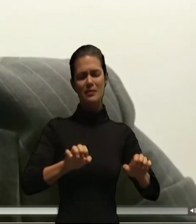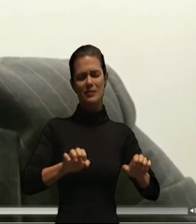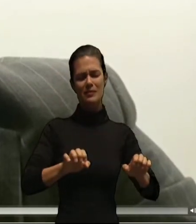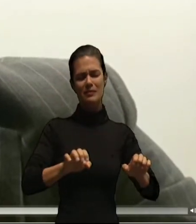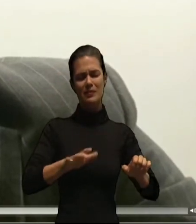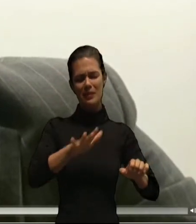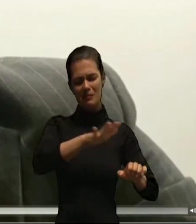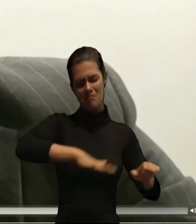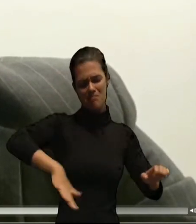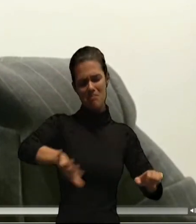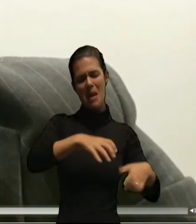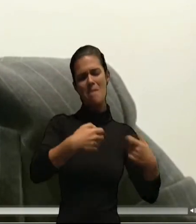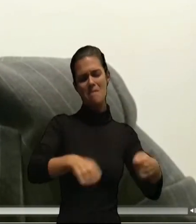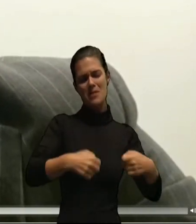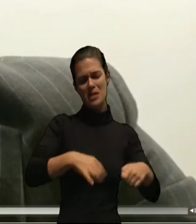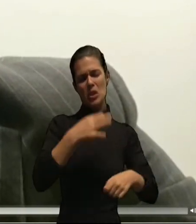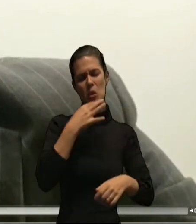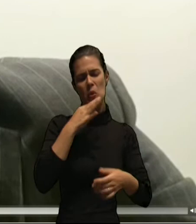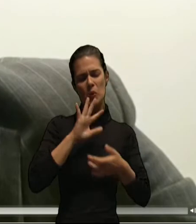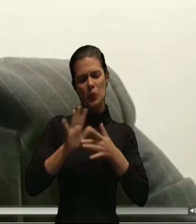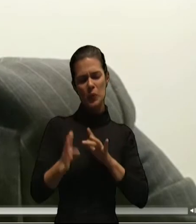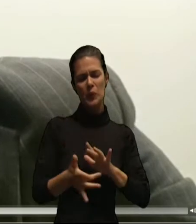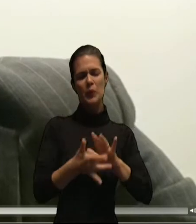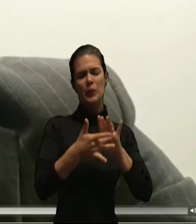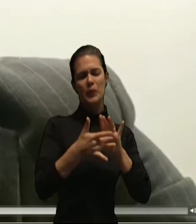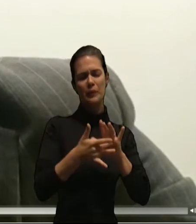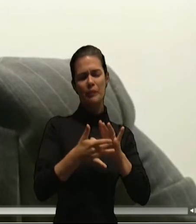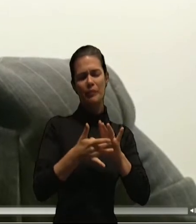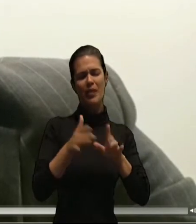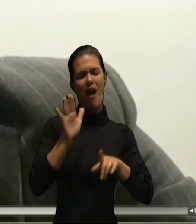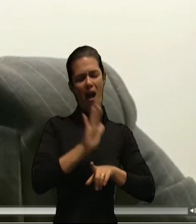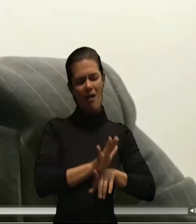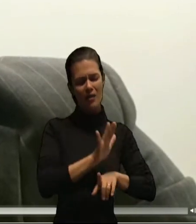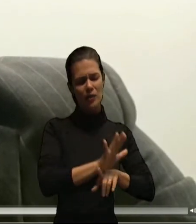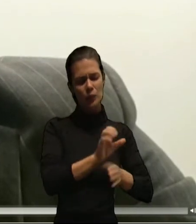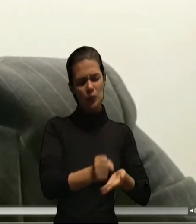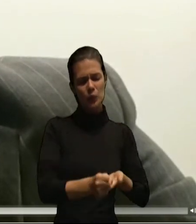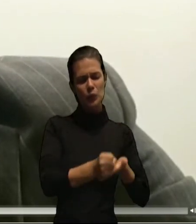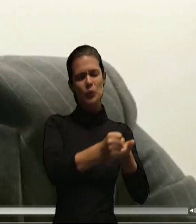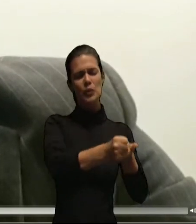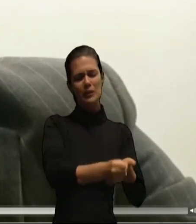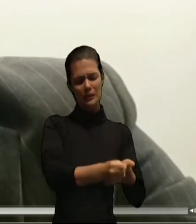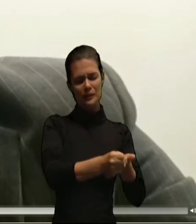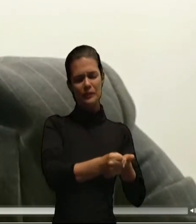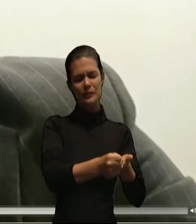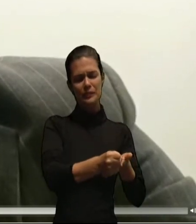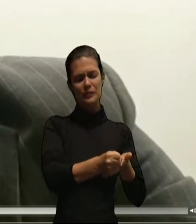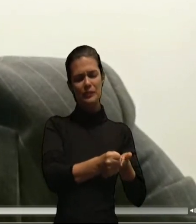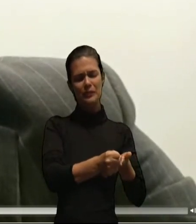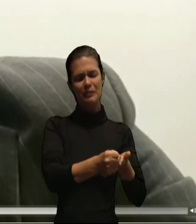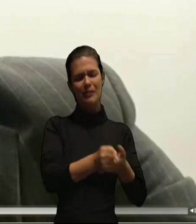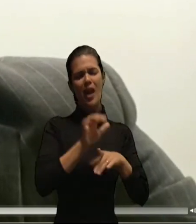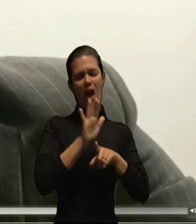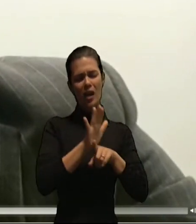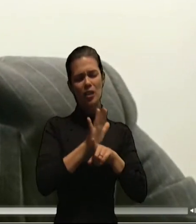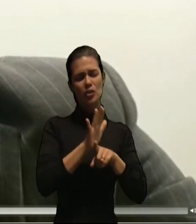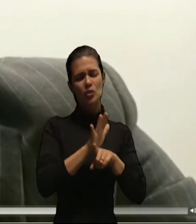novas. Abençoa, Senhor Deus, a manutenção daquele projeto. Abençoa, Pai, para que um novo barco seja